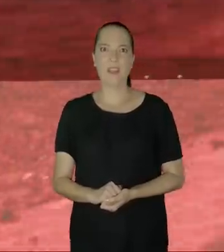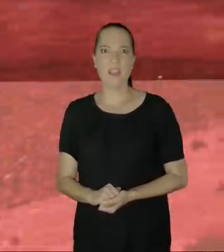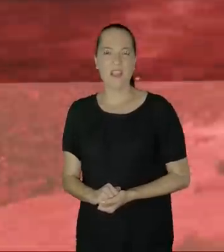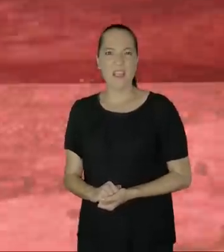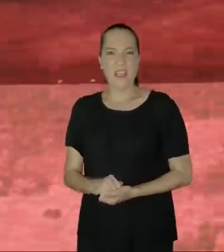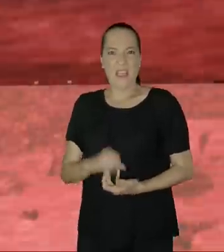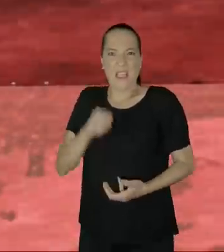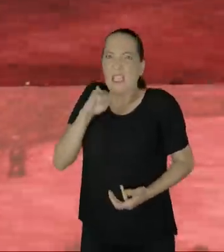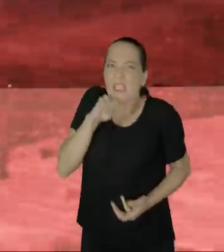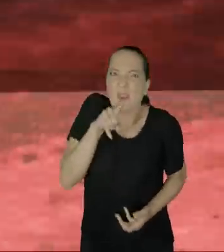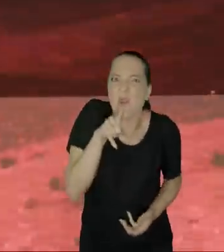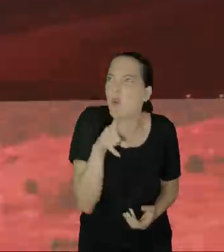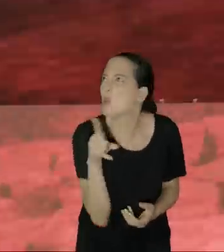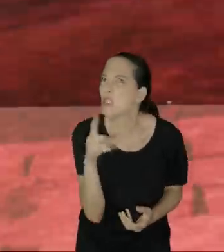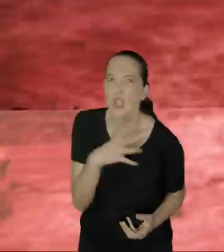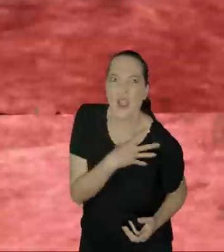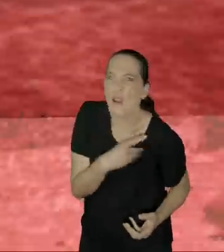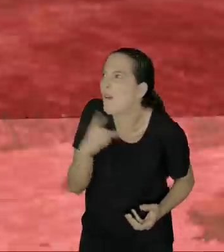Yatben Elohim